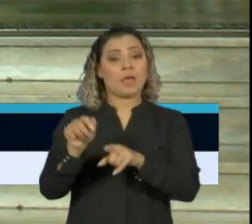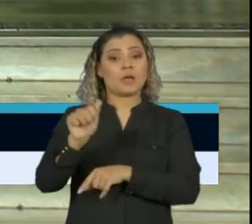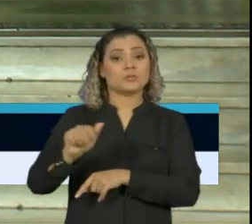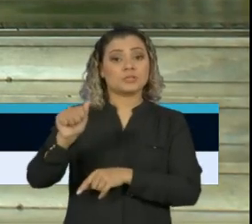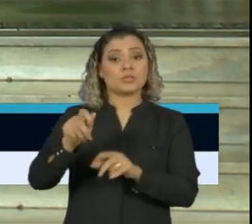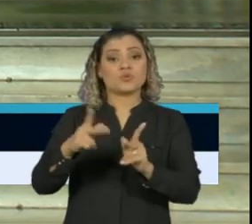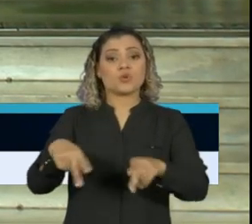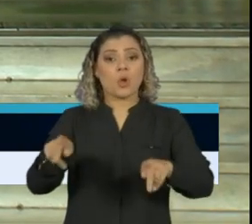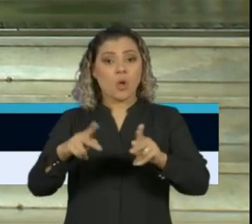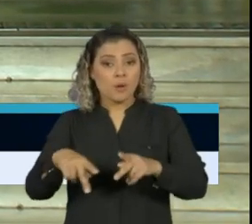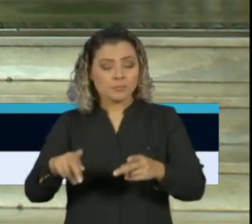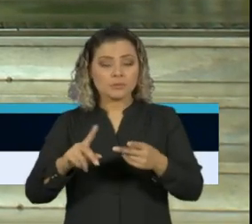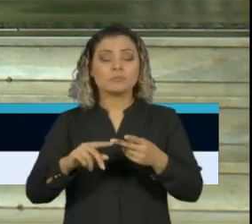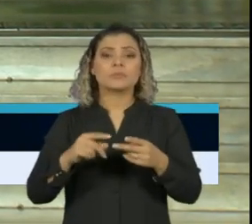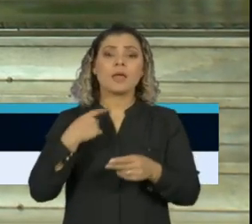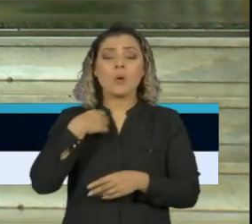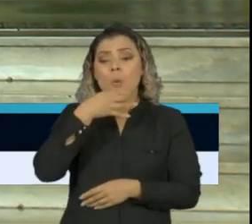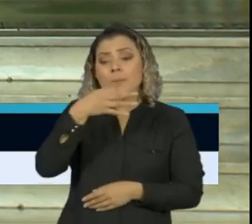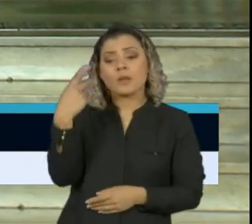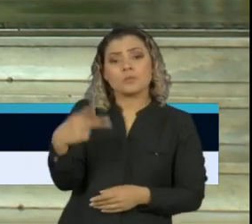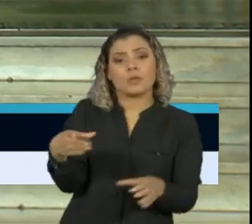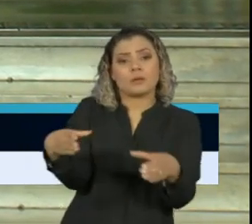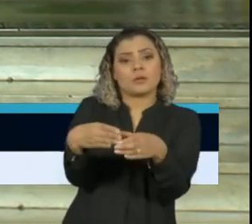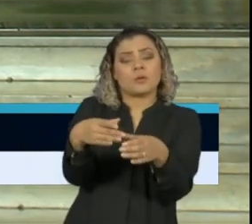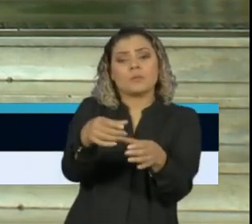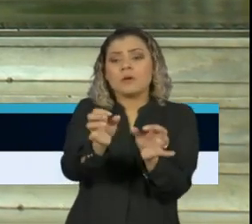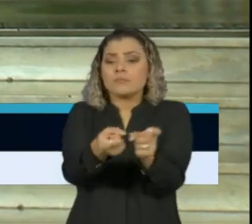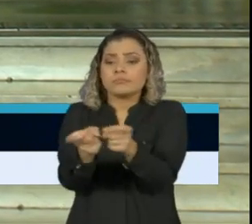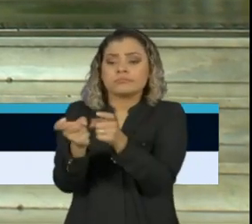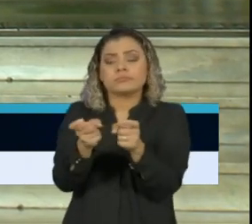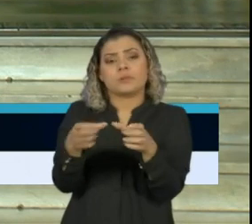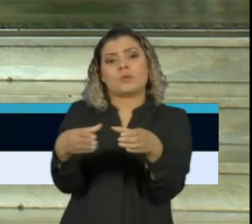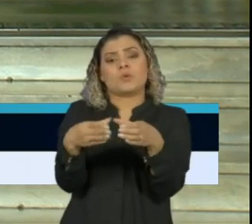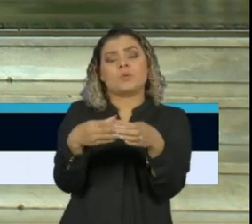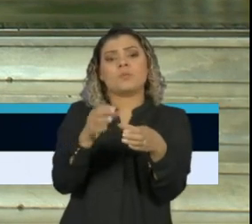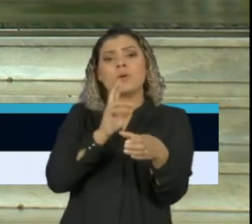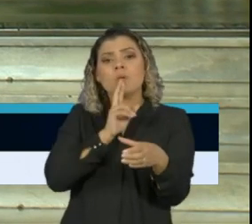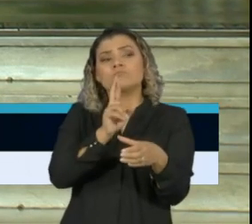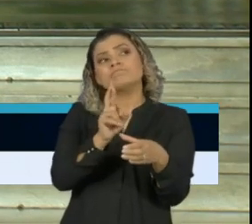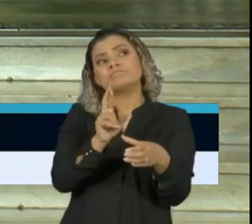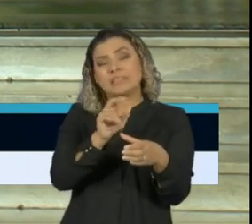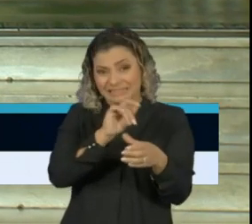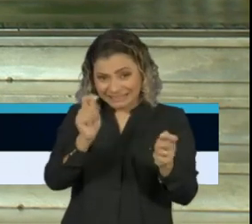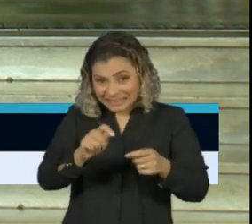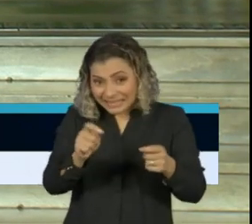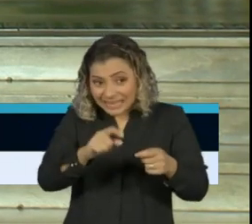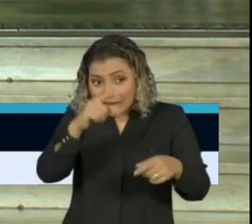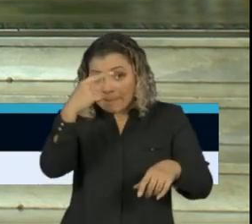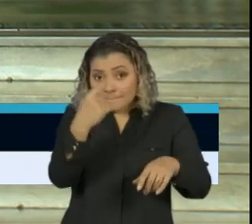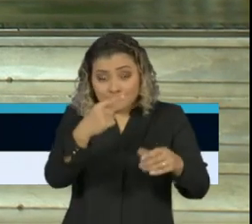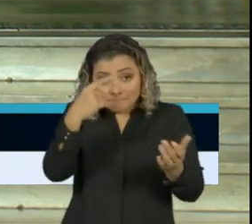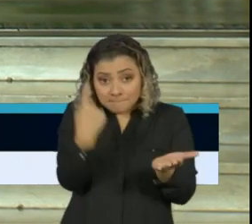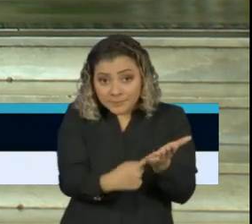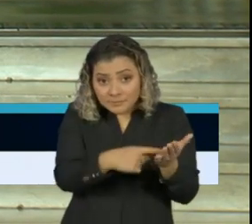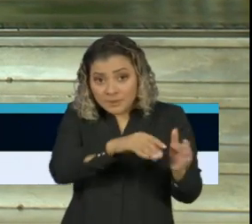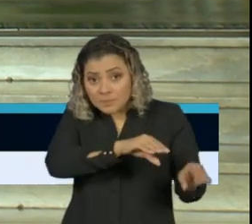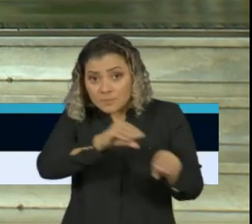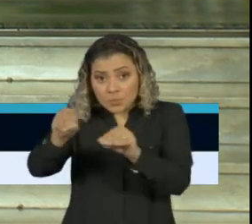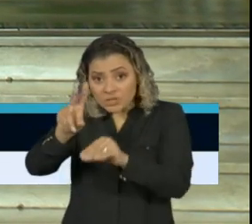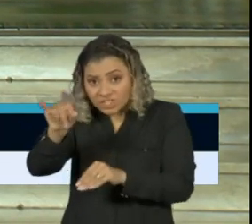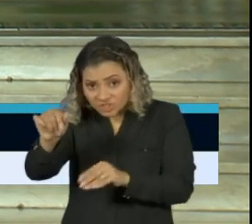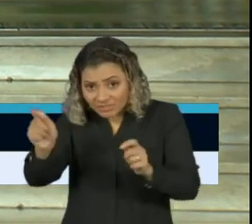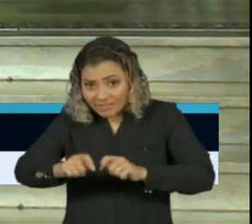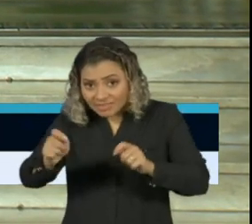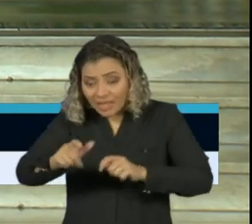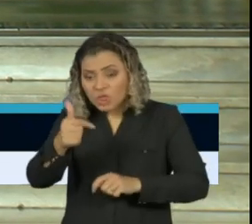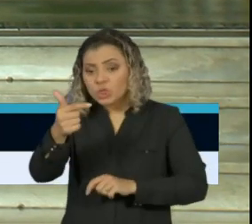Shopping Centers, pudesse avaliar a transferência neste ano, e especificamente por conta do